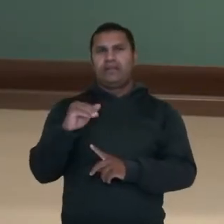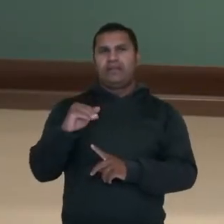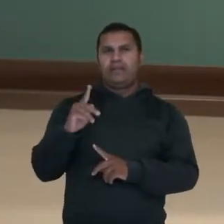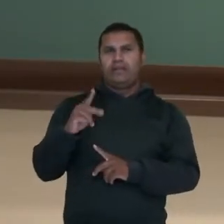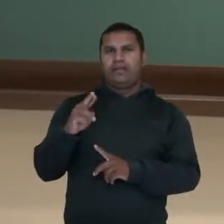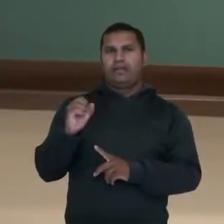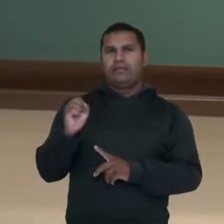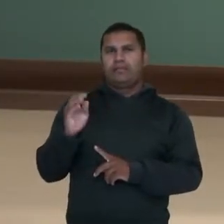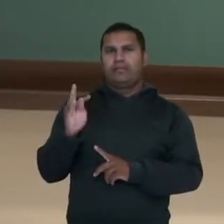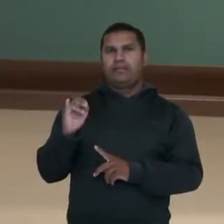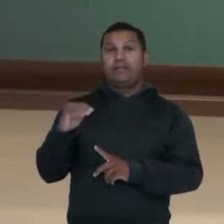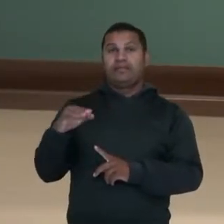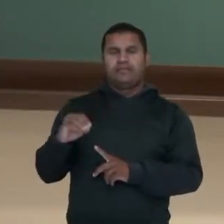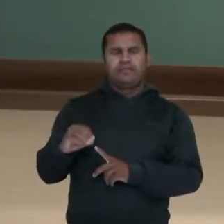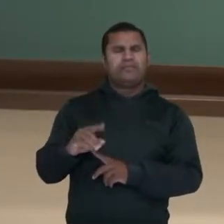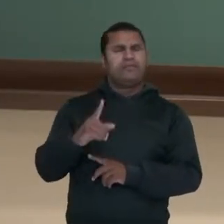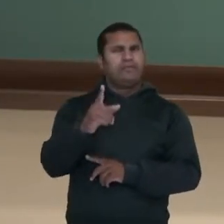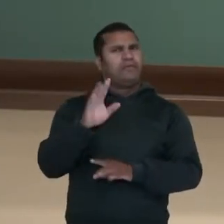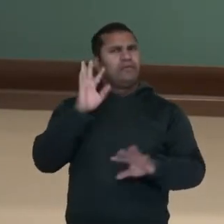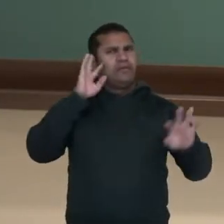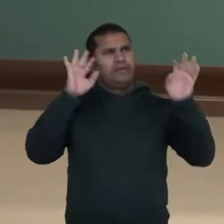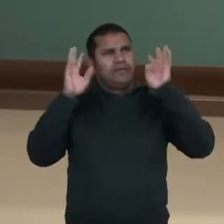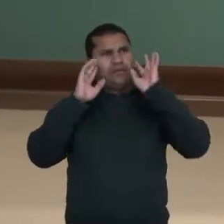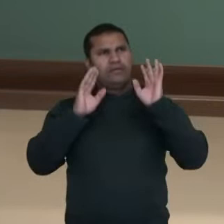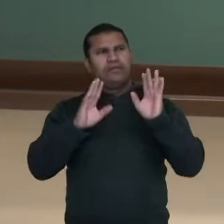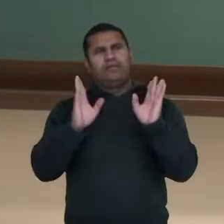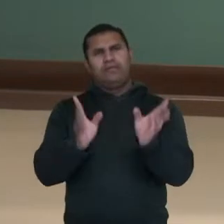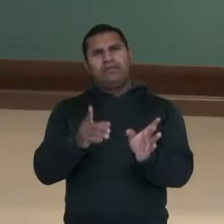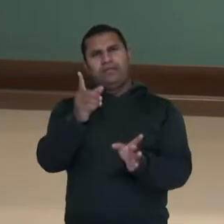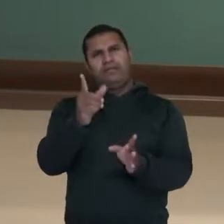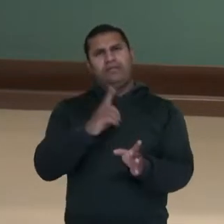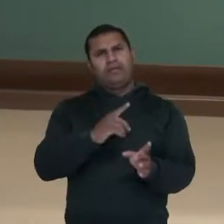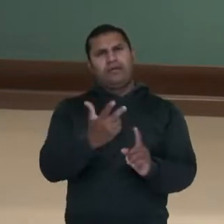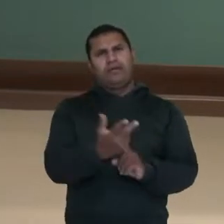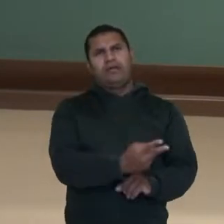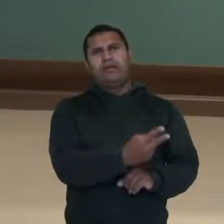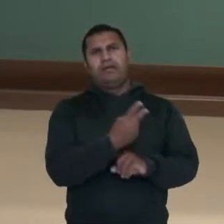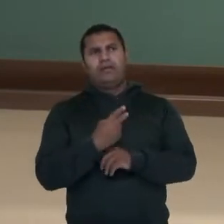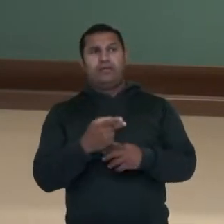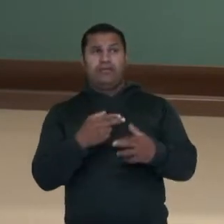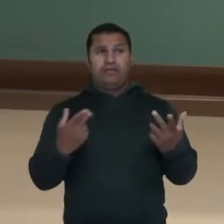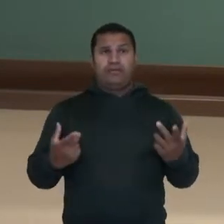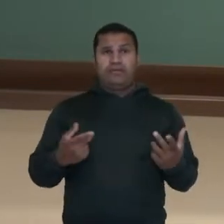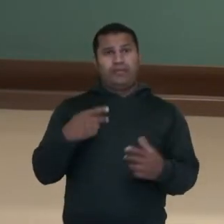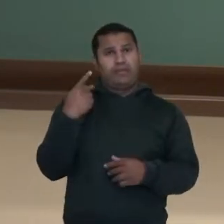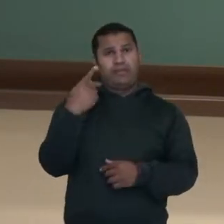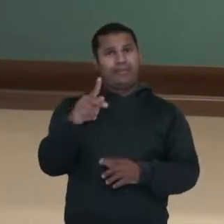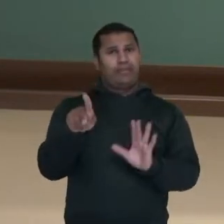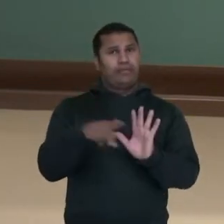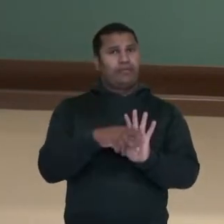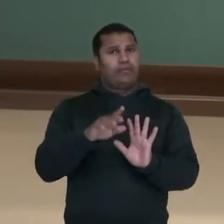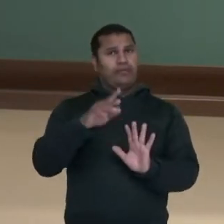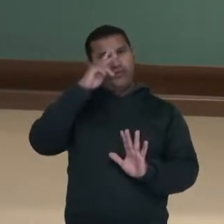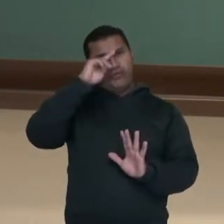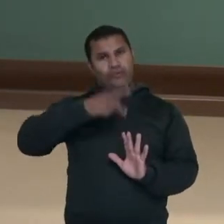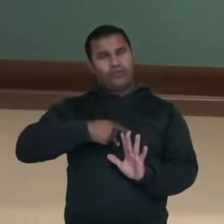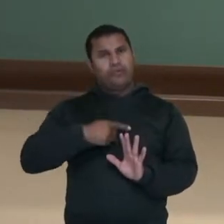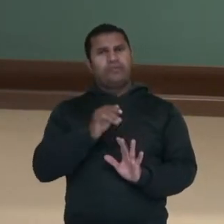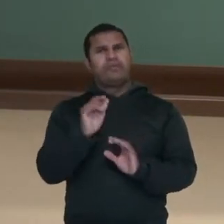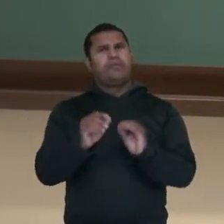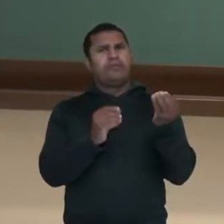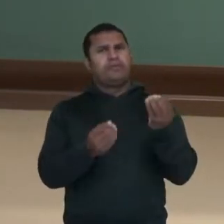Estudante, pense. Você já deve ter emprestado algo que não possua, um livro, uma roupa. Mas o que será um empréstimo